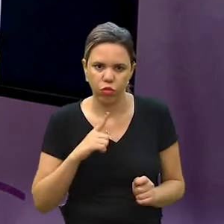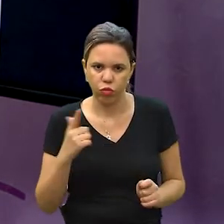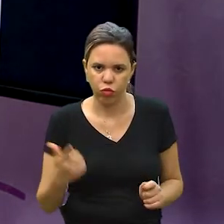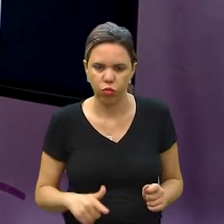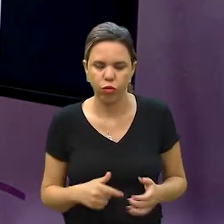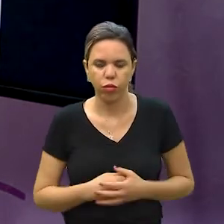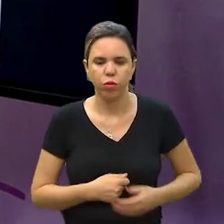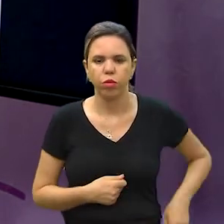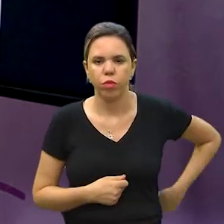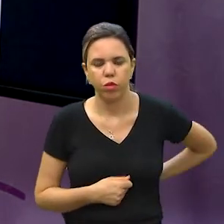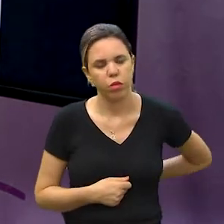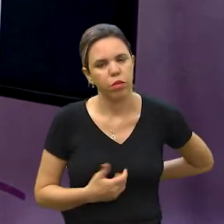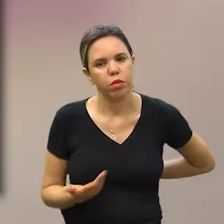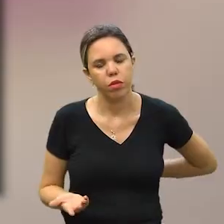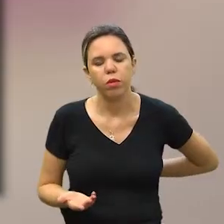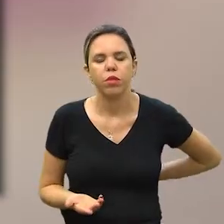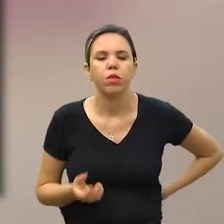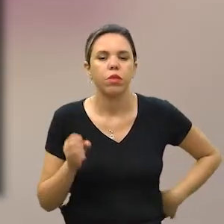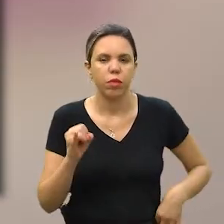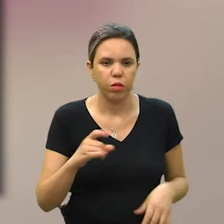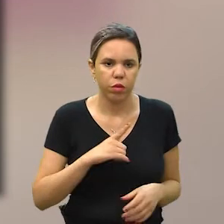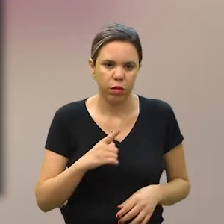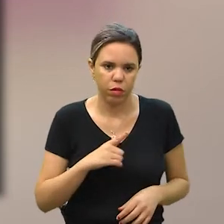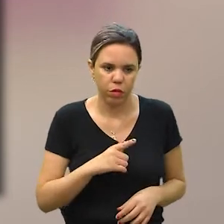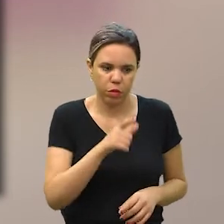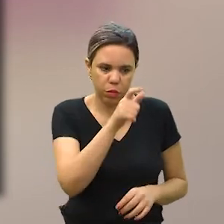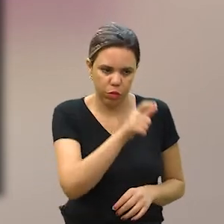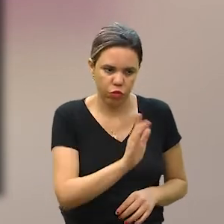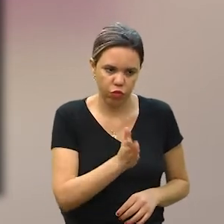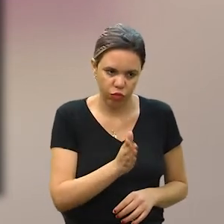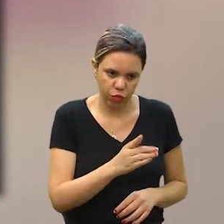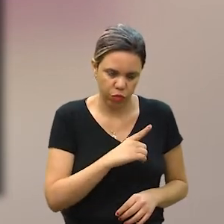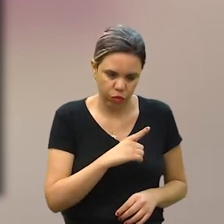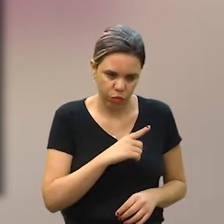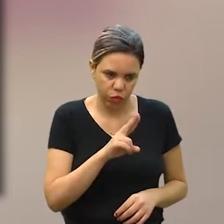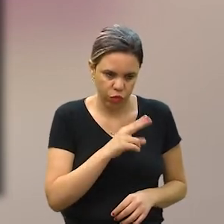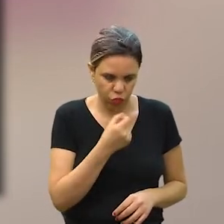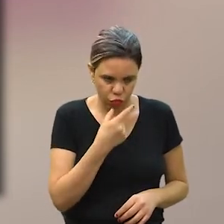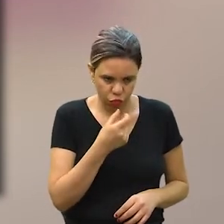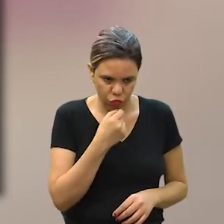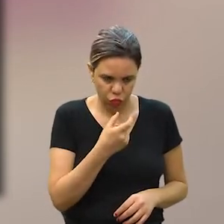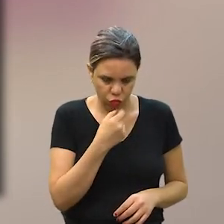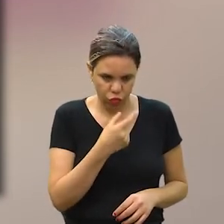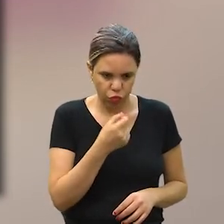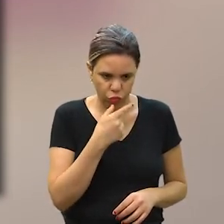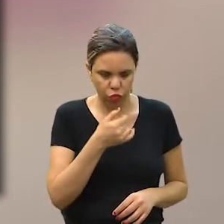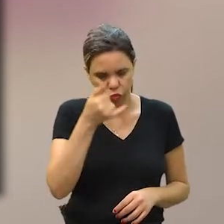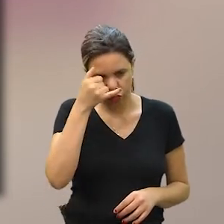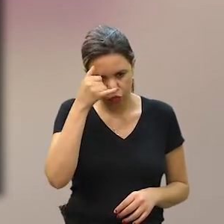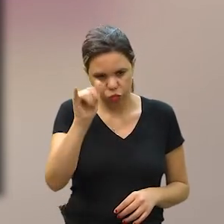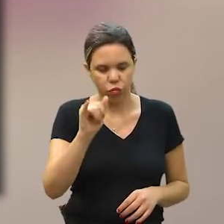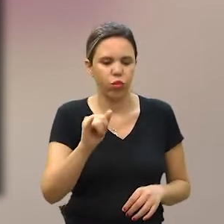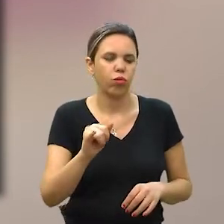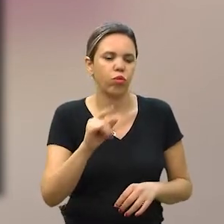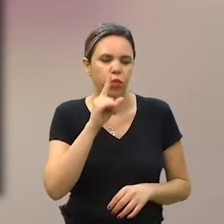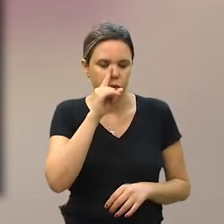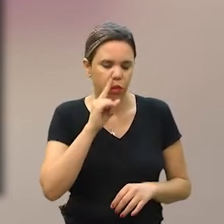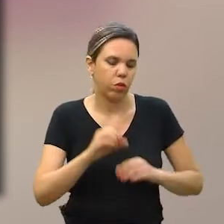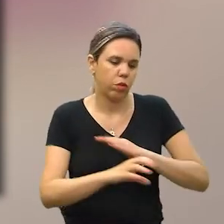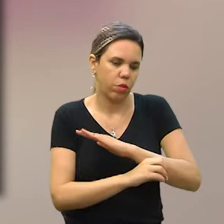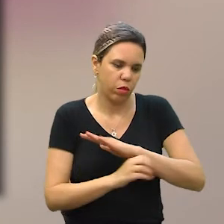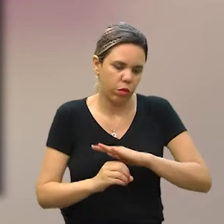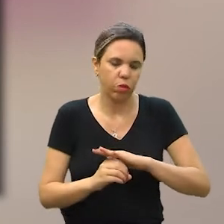doutora? Então, Vivi, se você teve uma paciente que você teve que usar o anticoagulante porque ela tinha risco